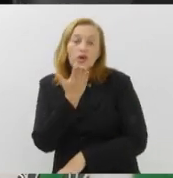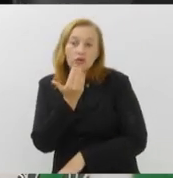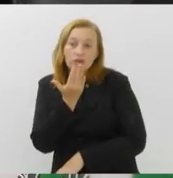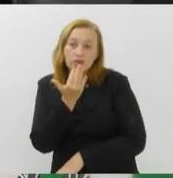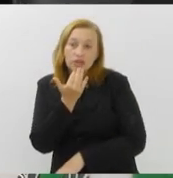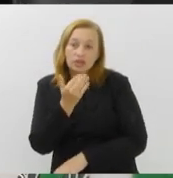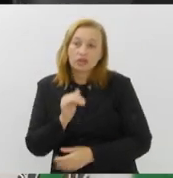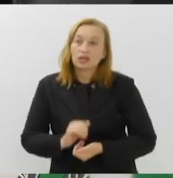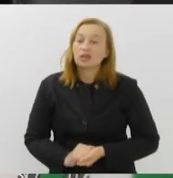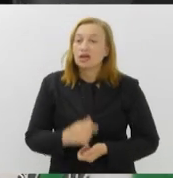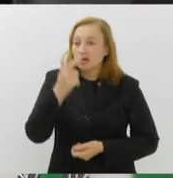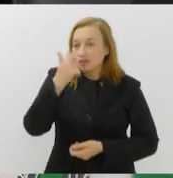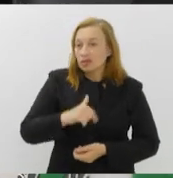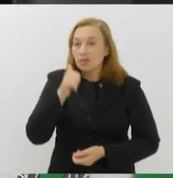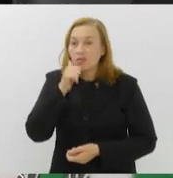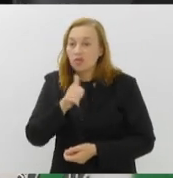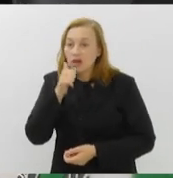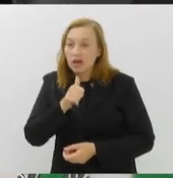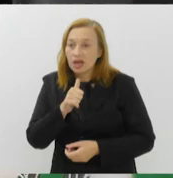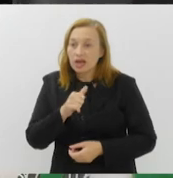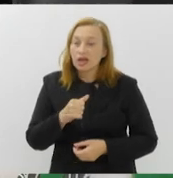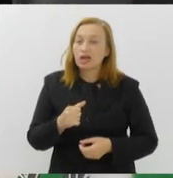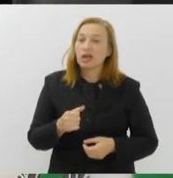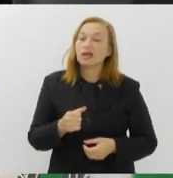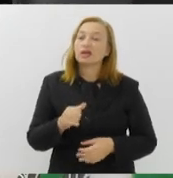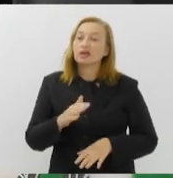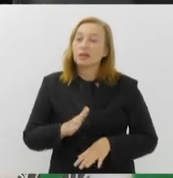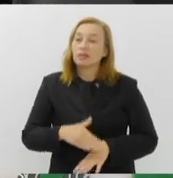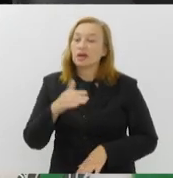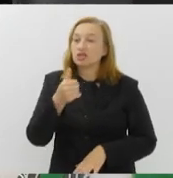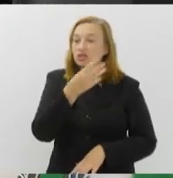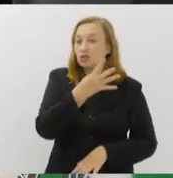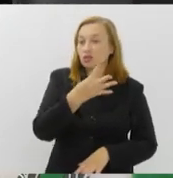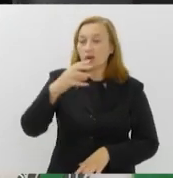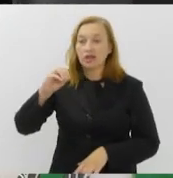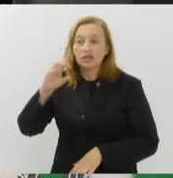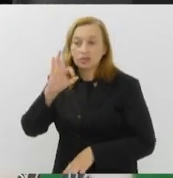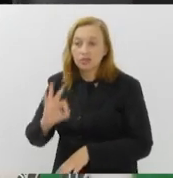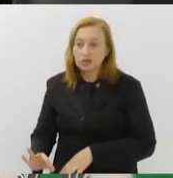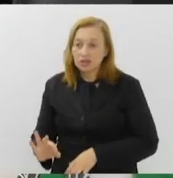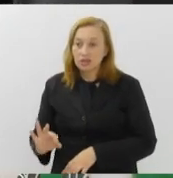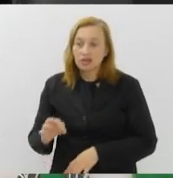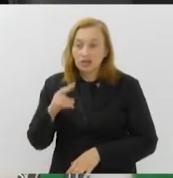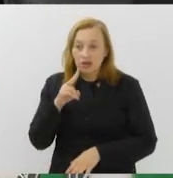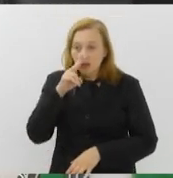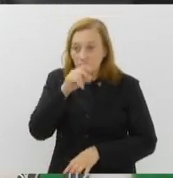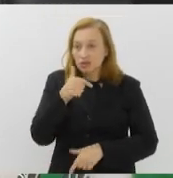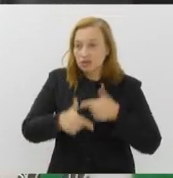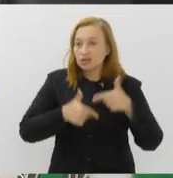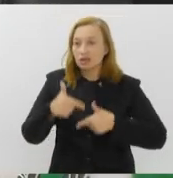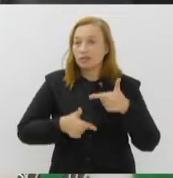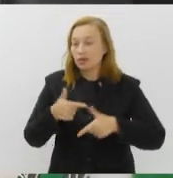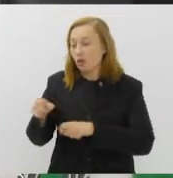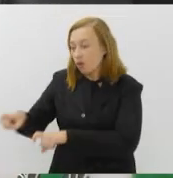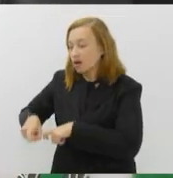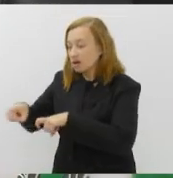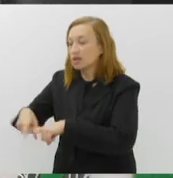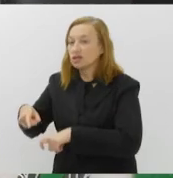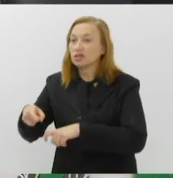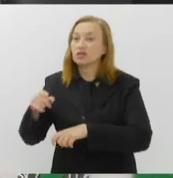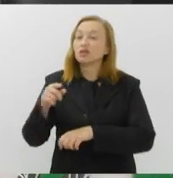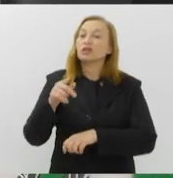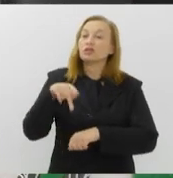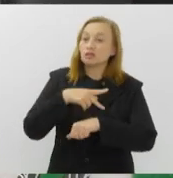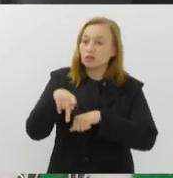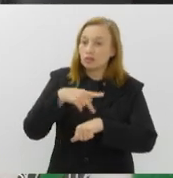por serem as mulheres que compõem mais de 40% da força de trabalho agrícola nos países